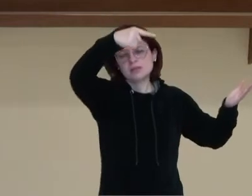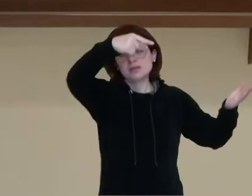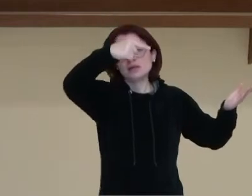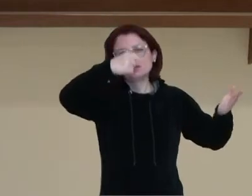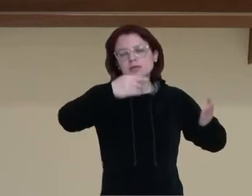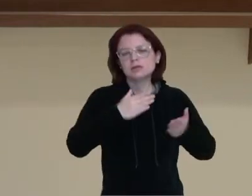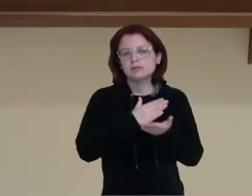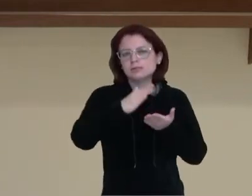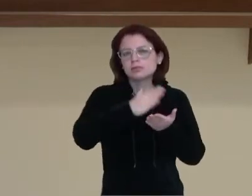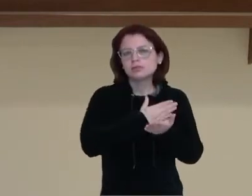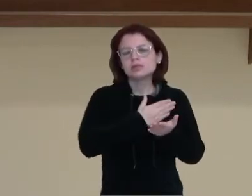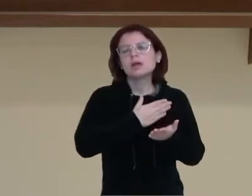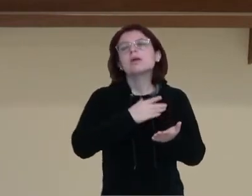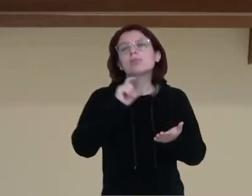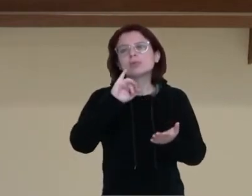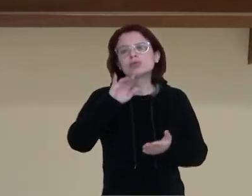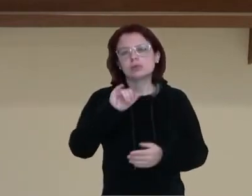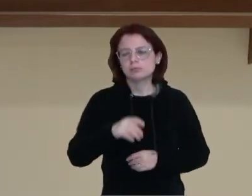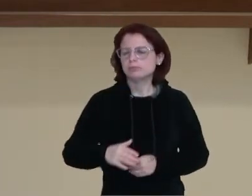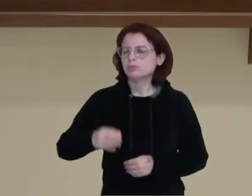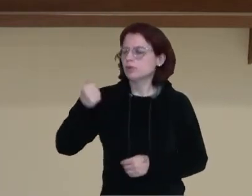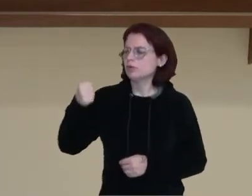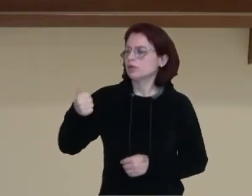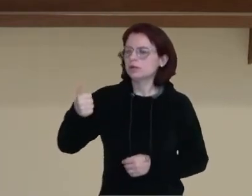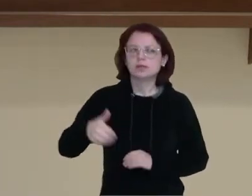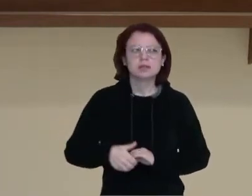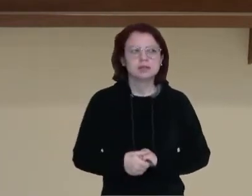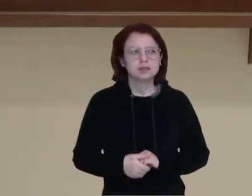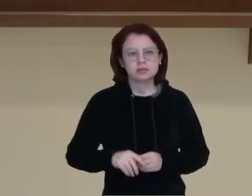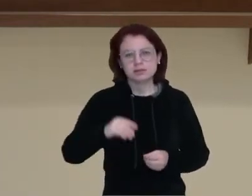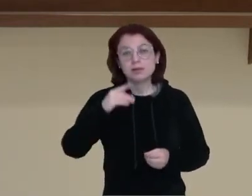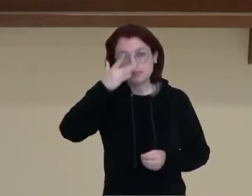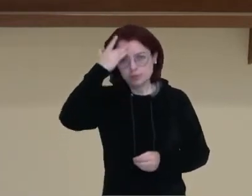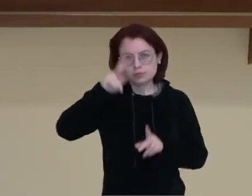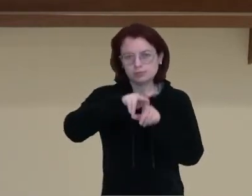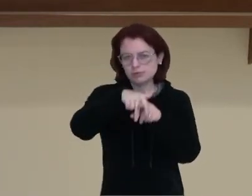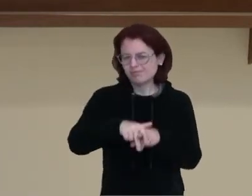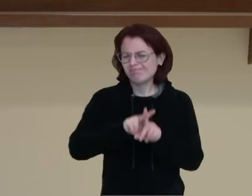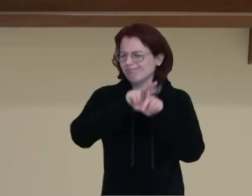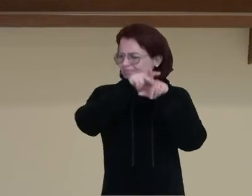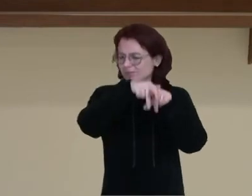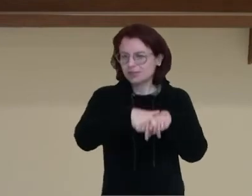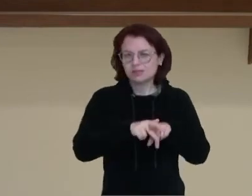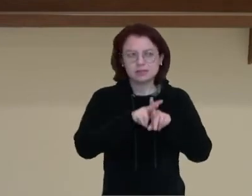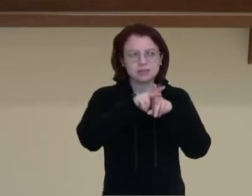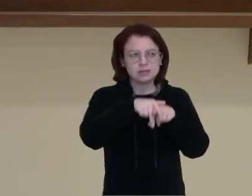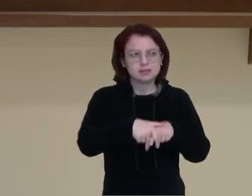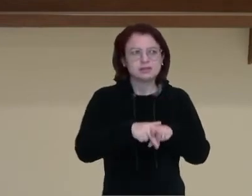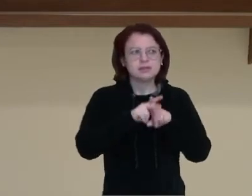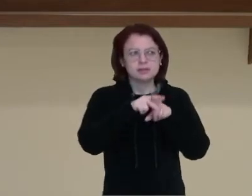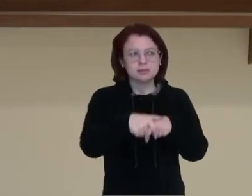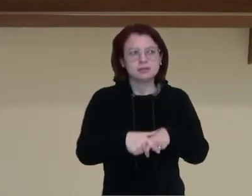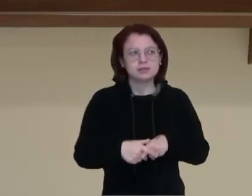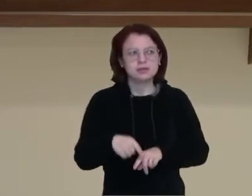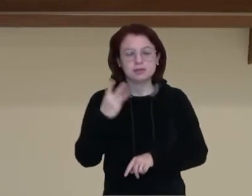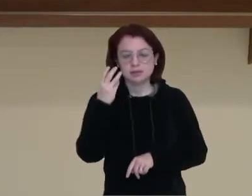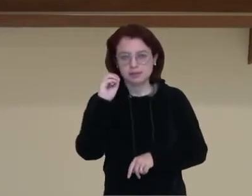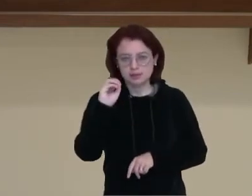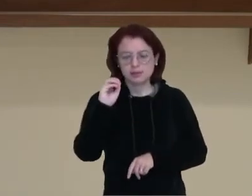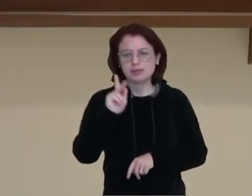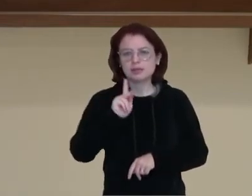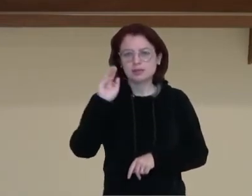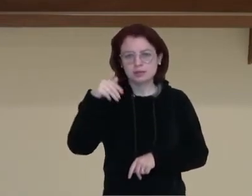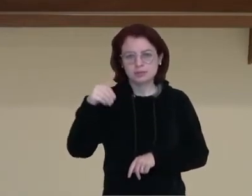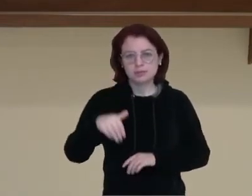da Judéia. Tá. Pode deixar, senhor. Aí, primeiro cavaleiro, 30 km, que é a média, né, para um cavalo aguentar